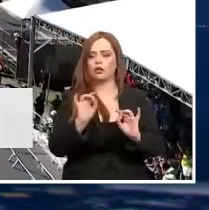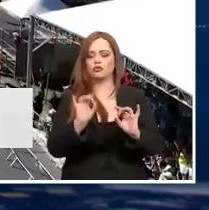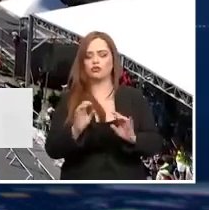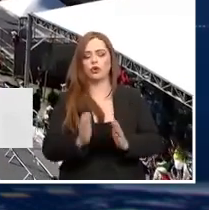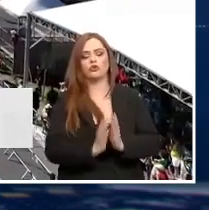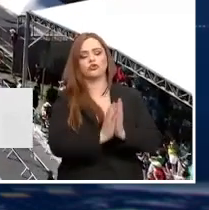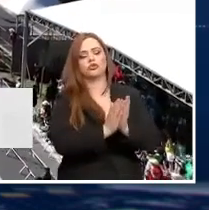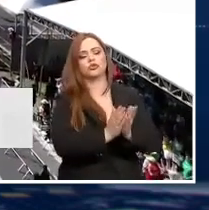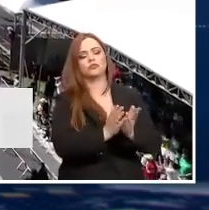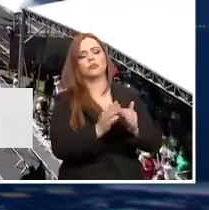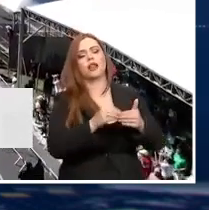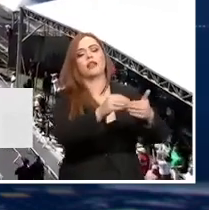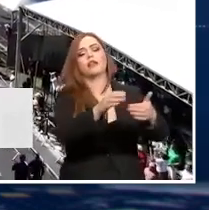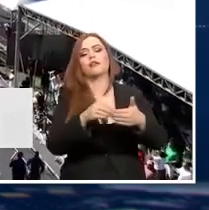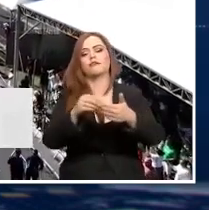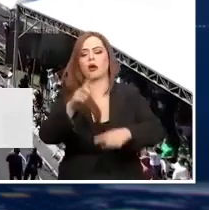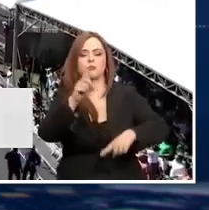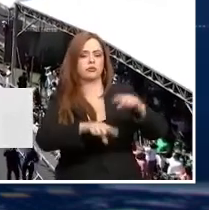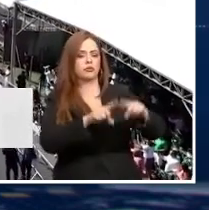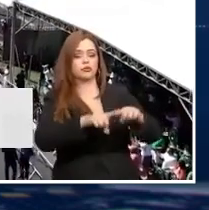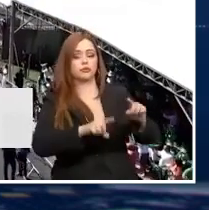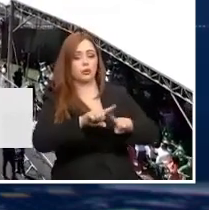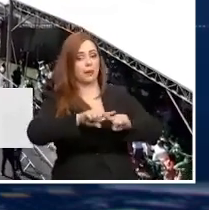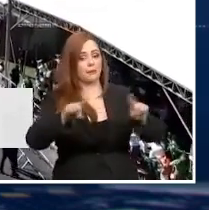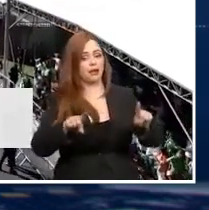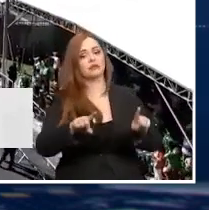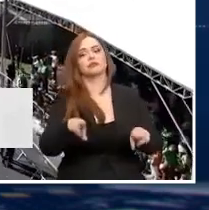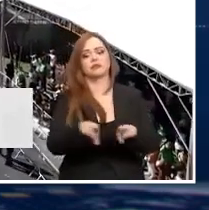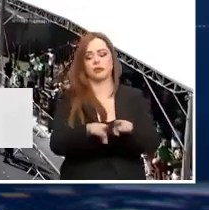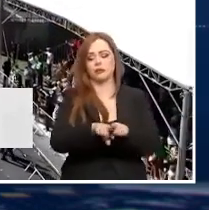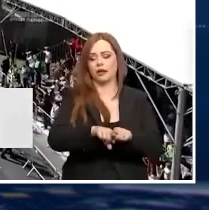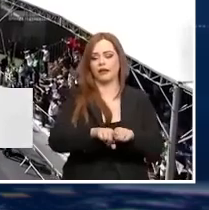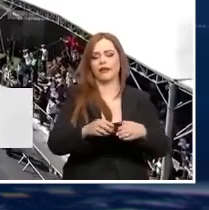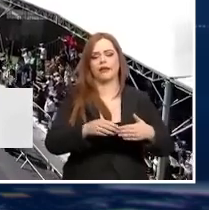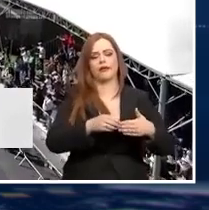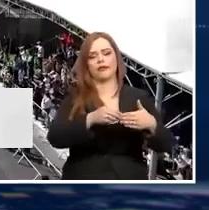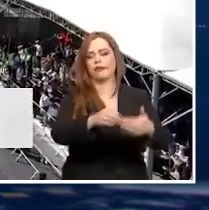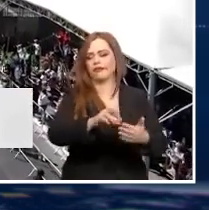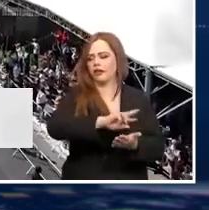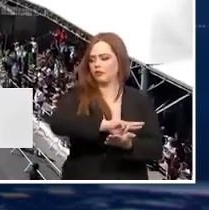ato político. O ano passado, o desfile não se limitou ao desfile.